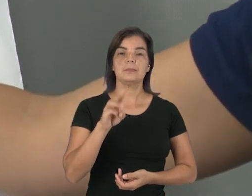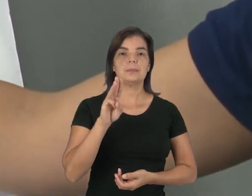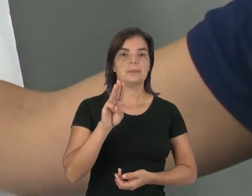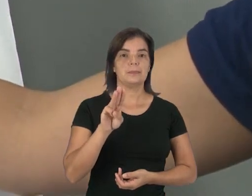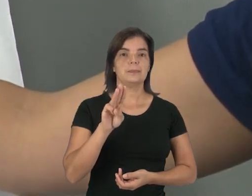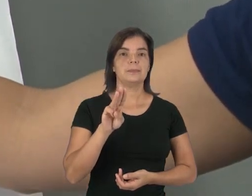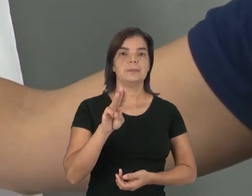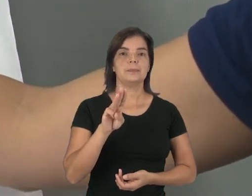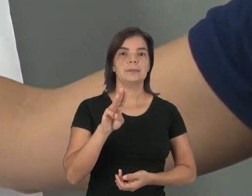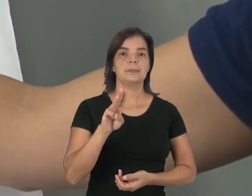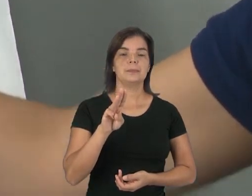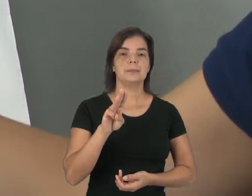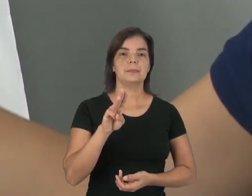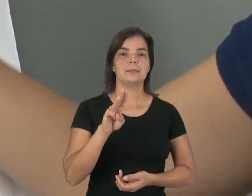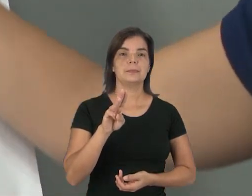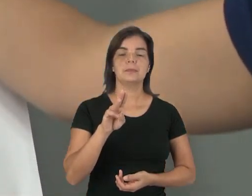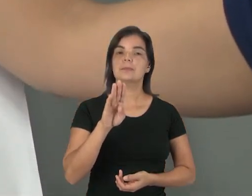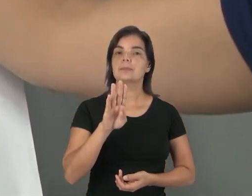3,